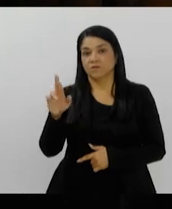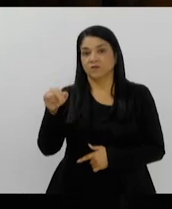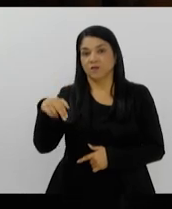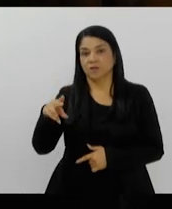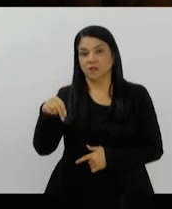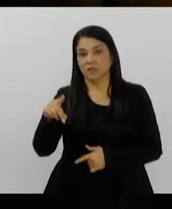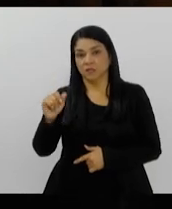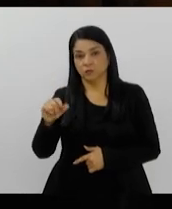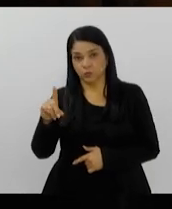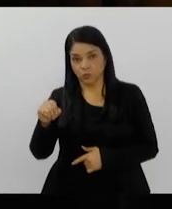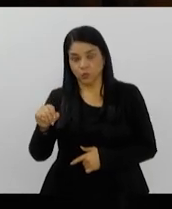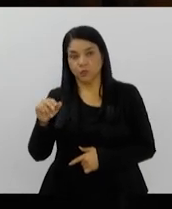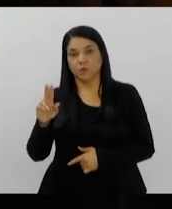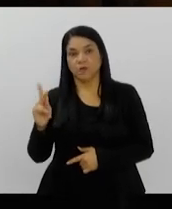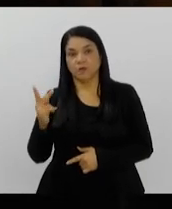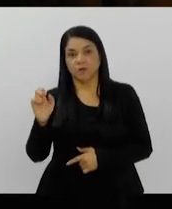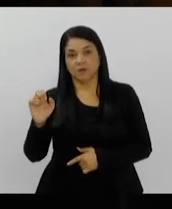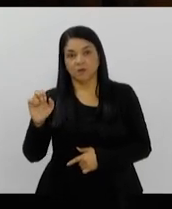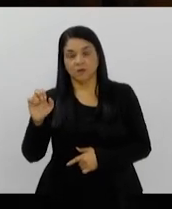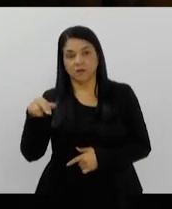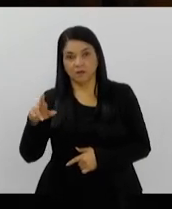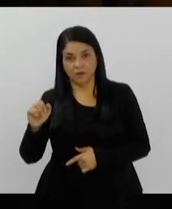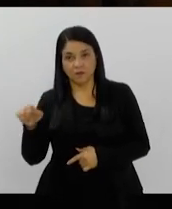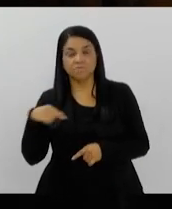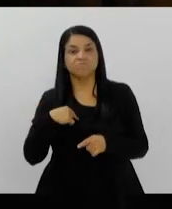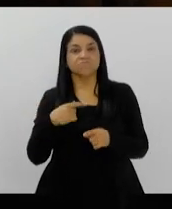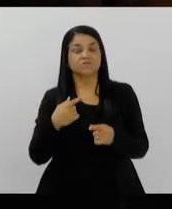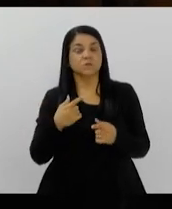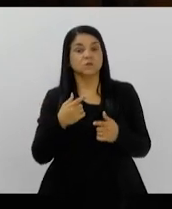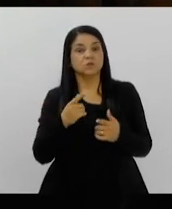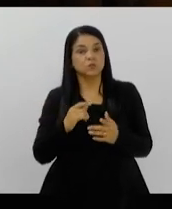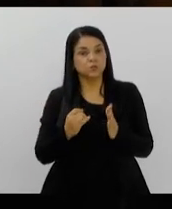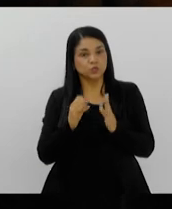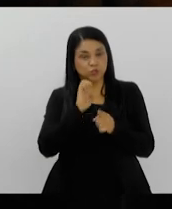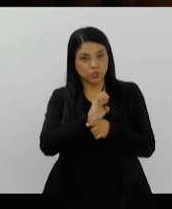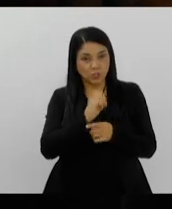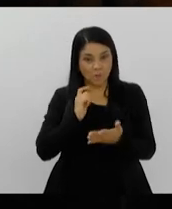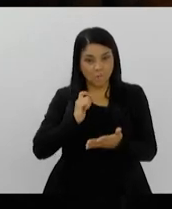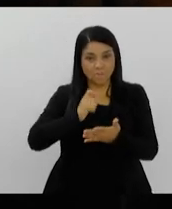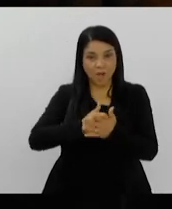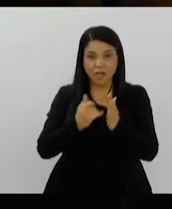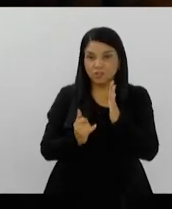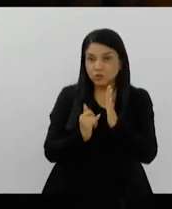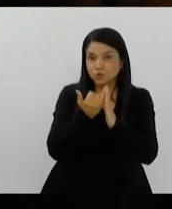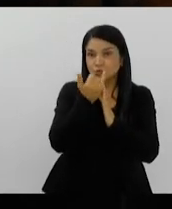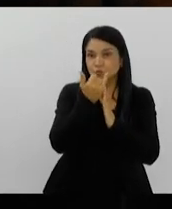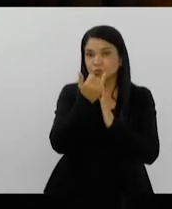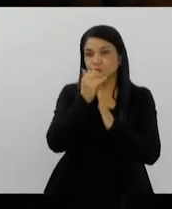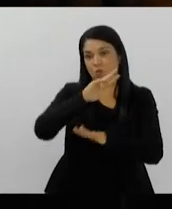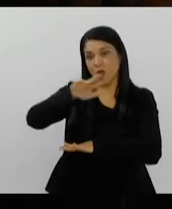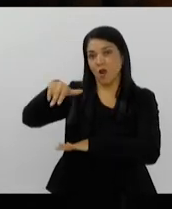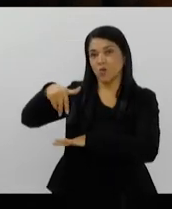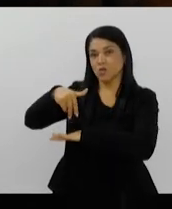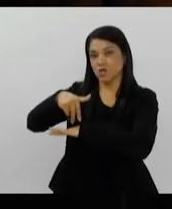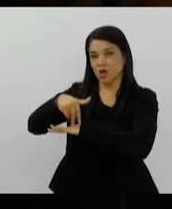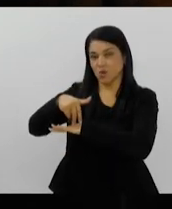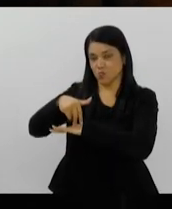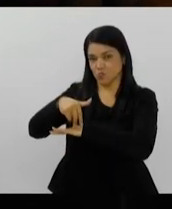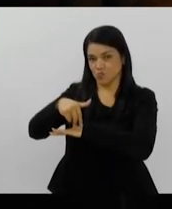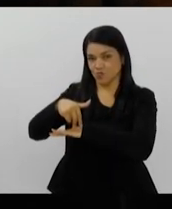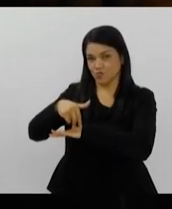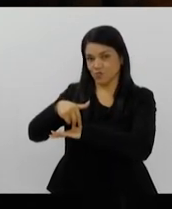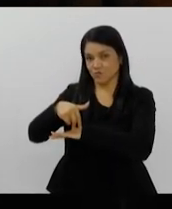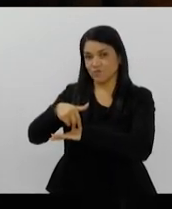para os estados que é inaceitável. Os estados pagam juros de agiotagem à União, o que, obviamente, é um